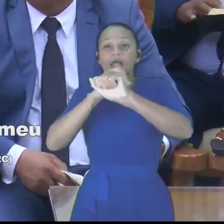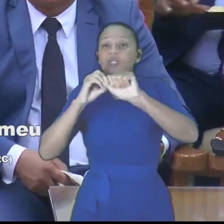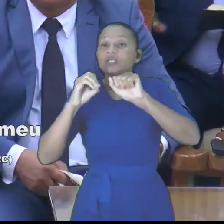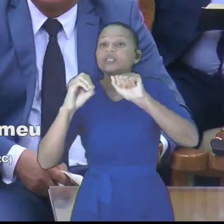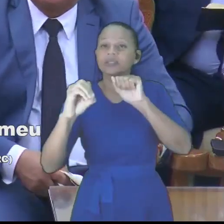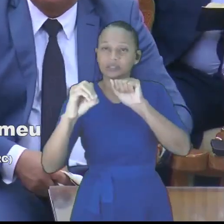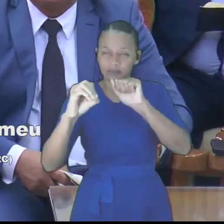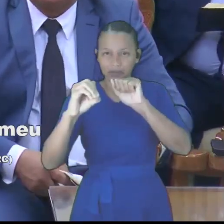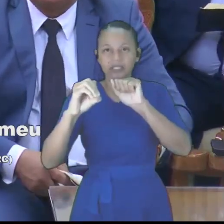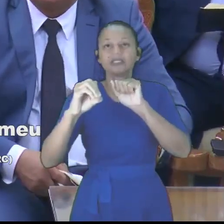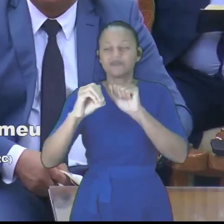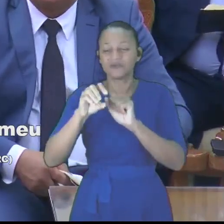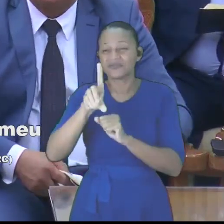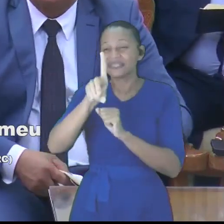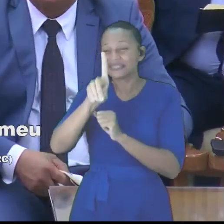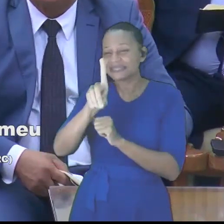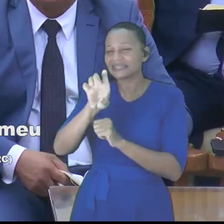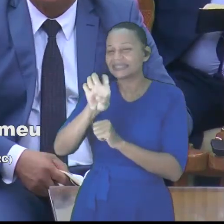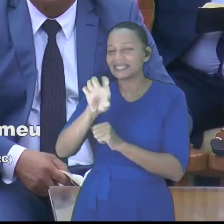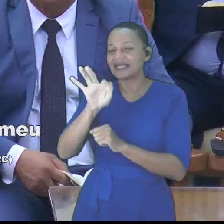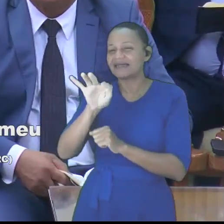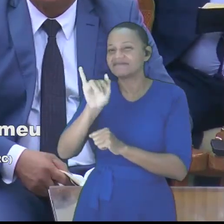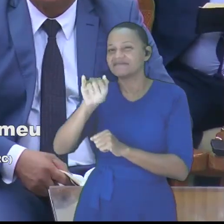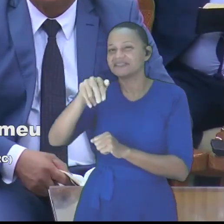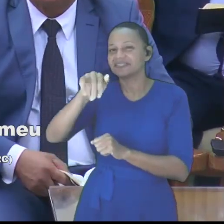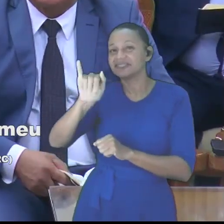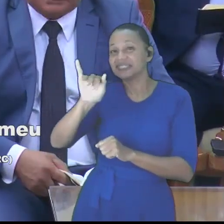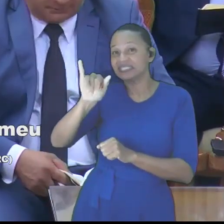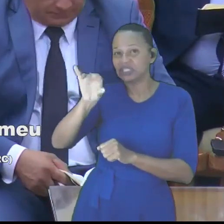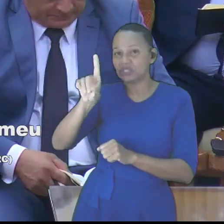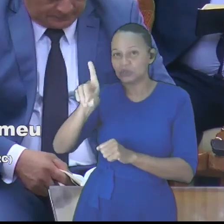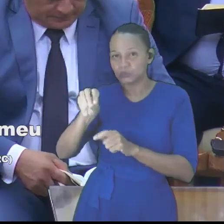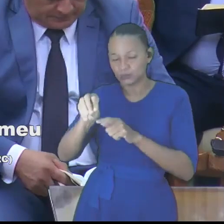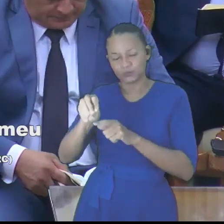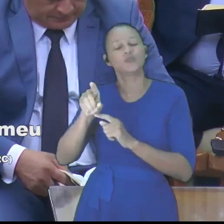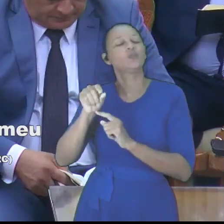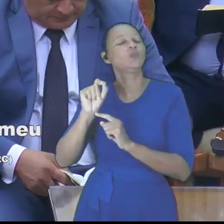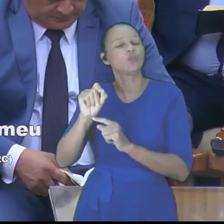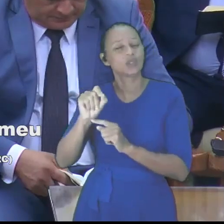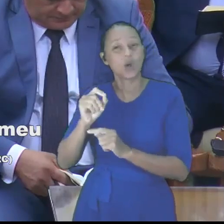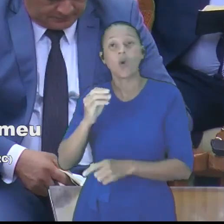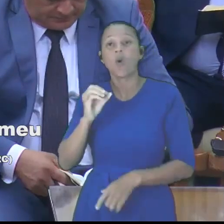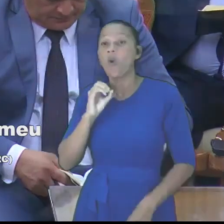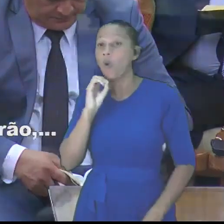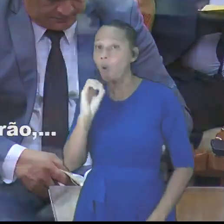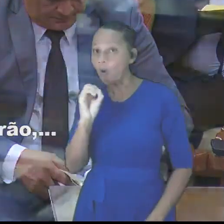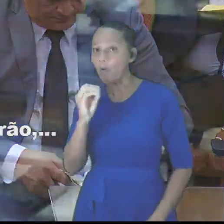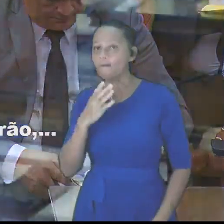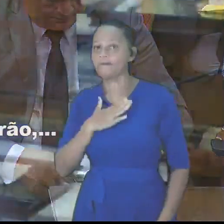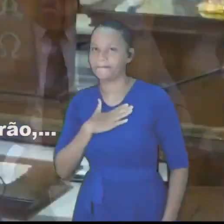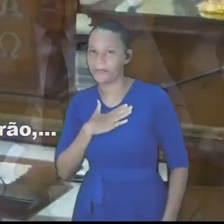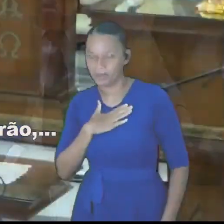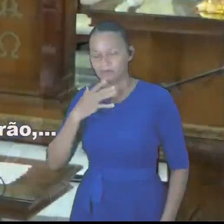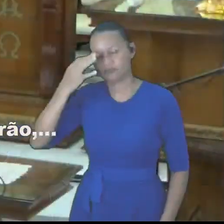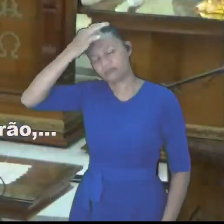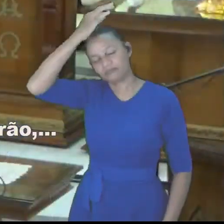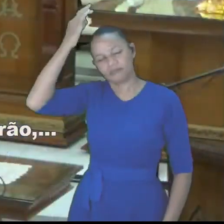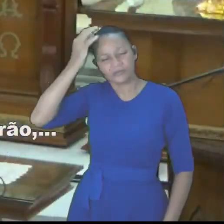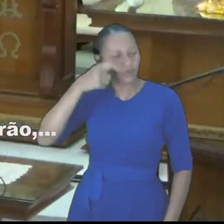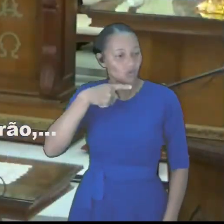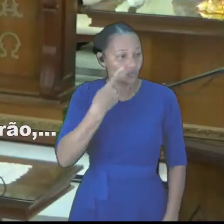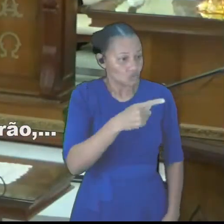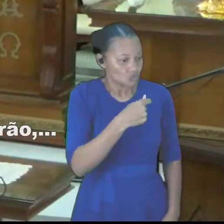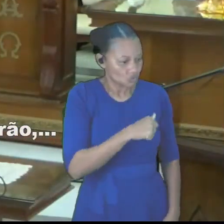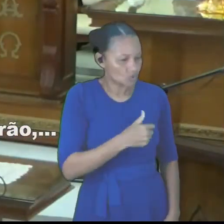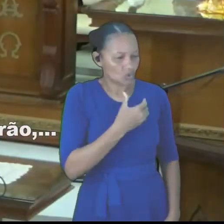Artigo definido. O meu espírito sobre toda a carne. Prossiga. E vossos filhos e vossas